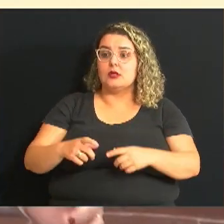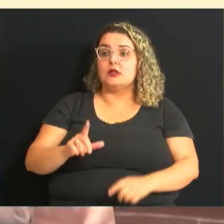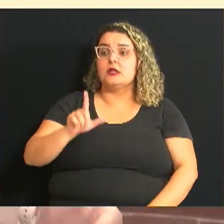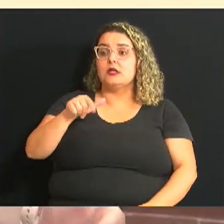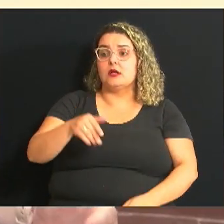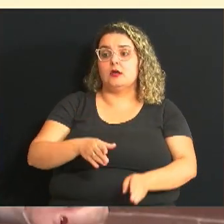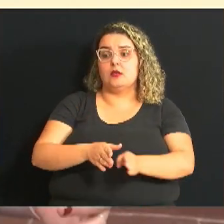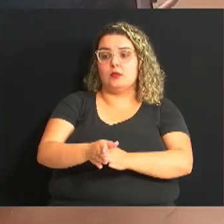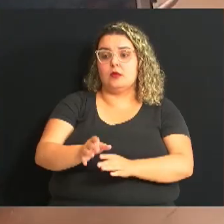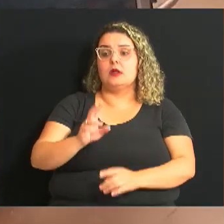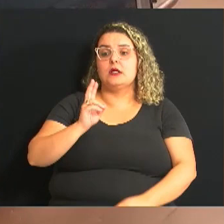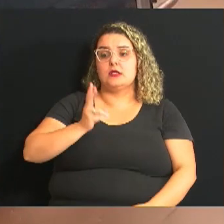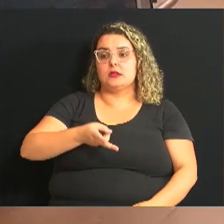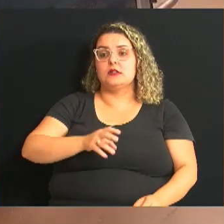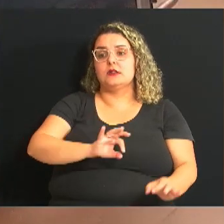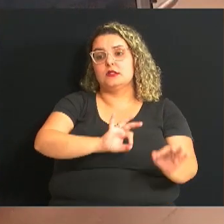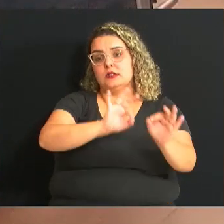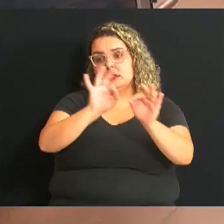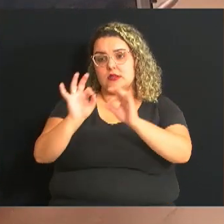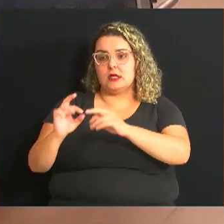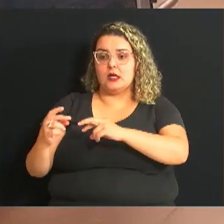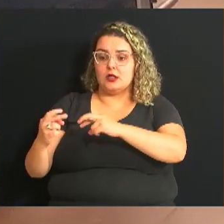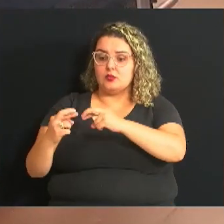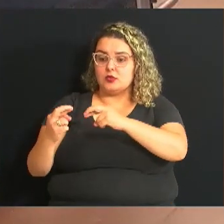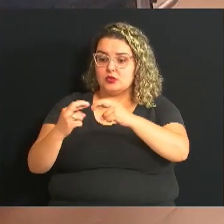sempre acompanha e fiscaliza